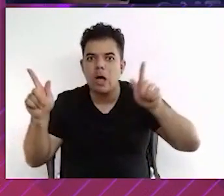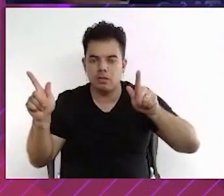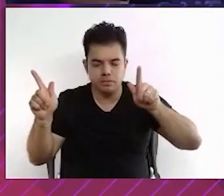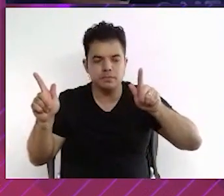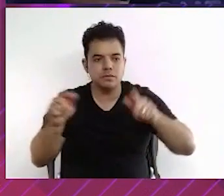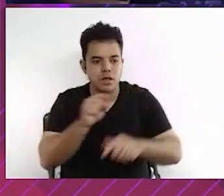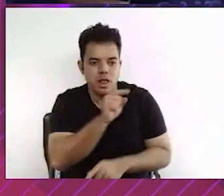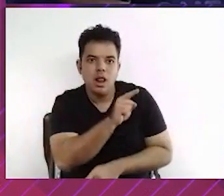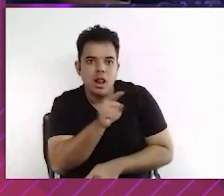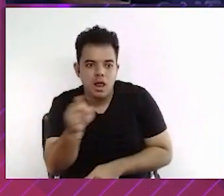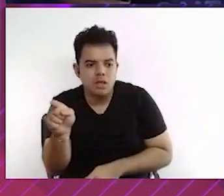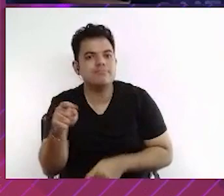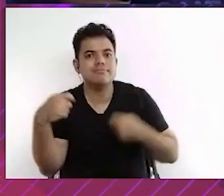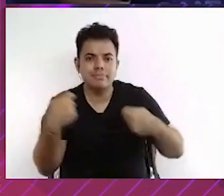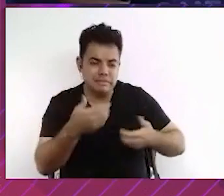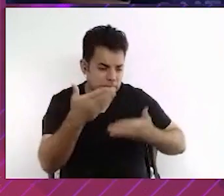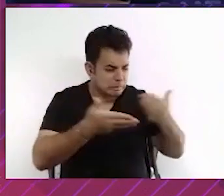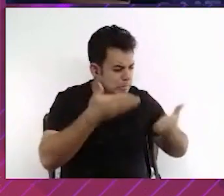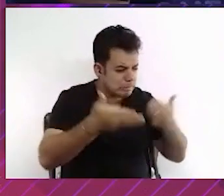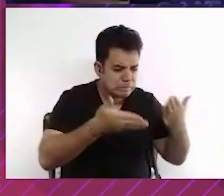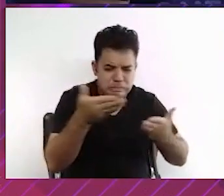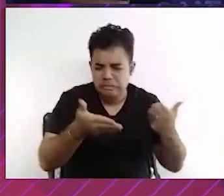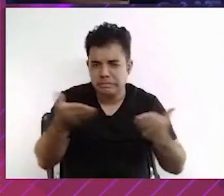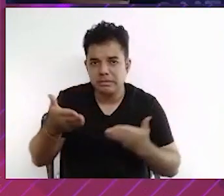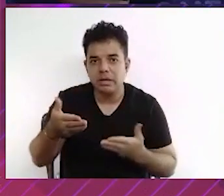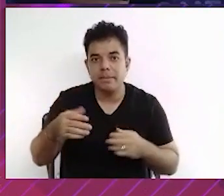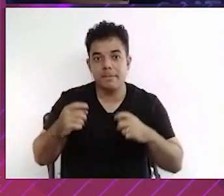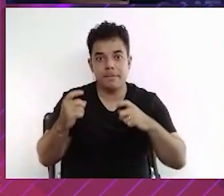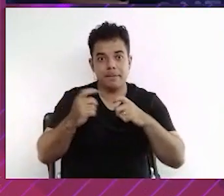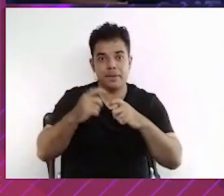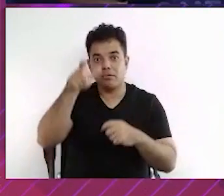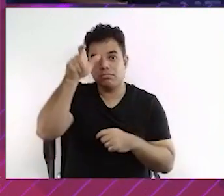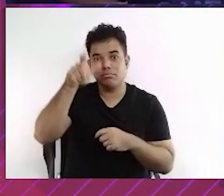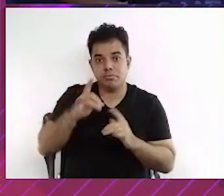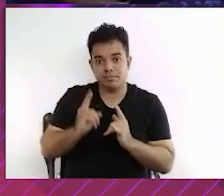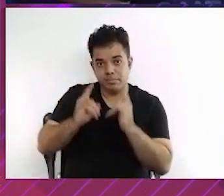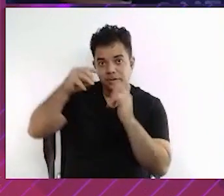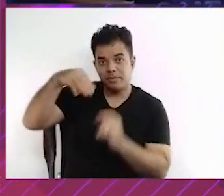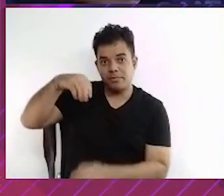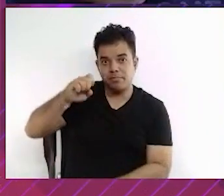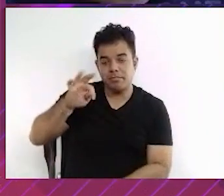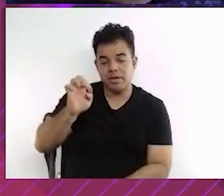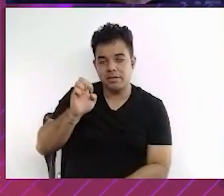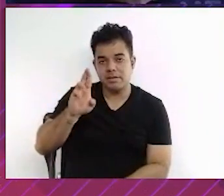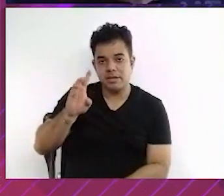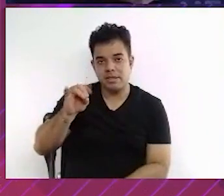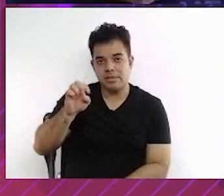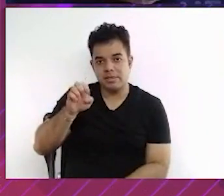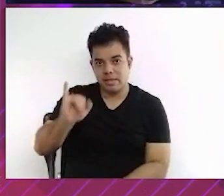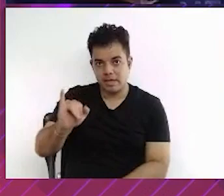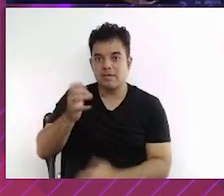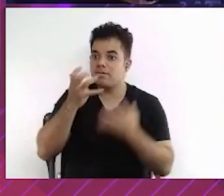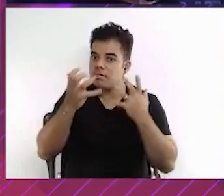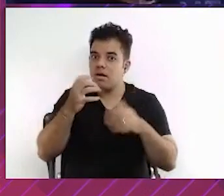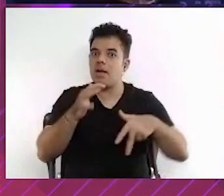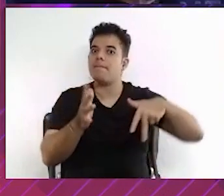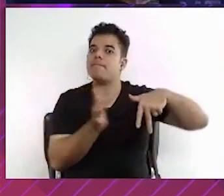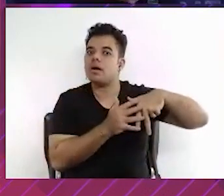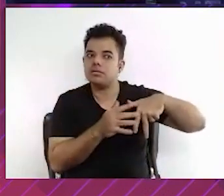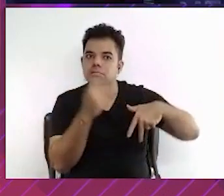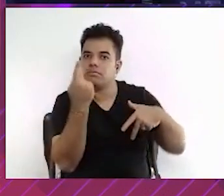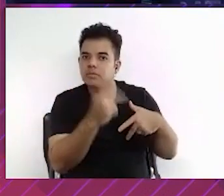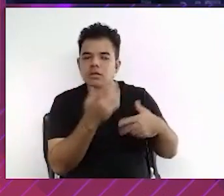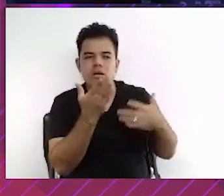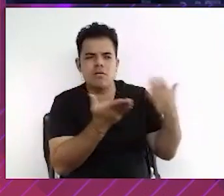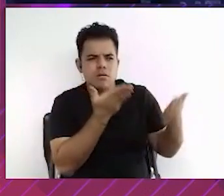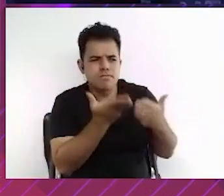de mais cuidado. E o Mater Dei se preocupa muito com isso. Ele quer que os pacientes sejam bem cuidados,